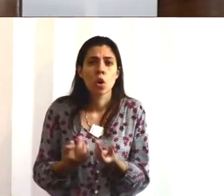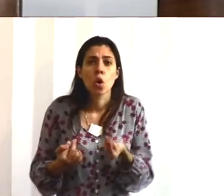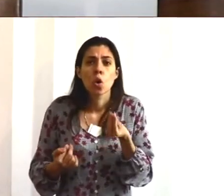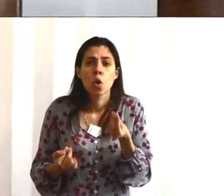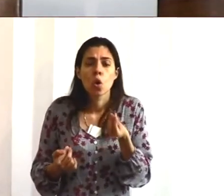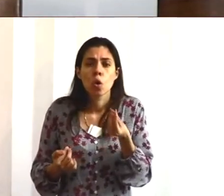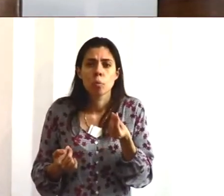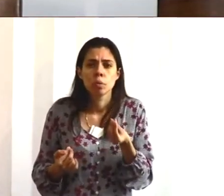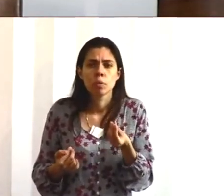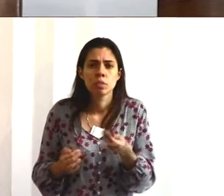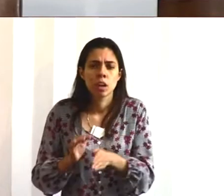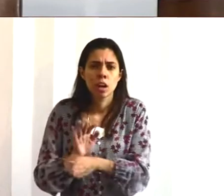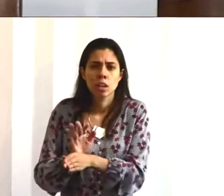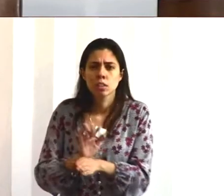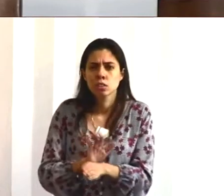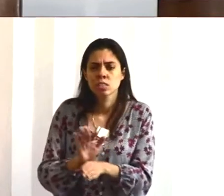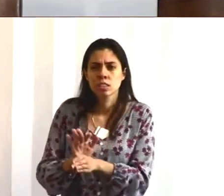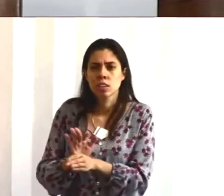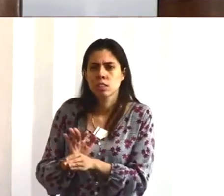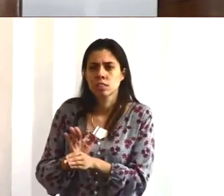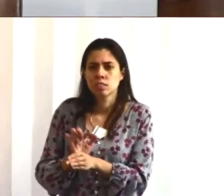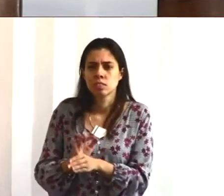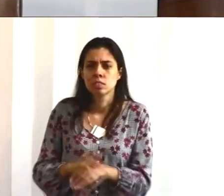que será? O que será?